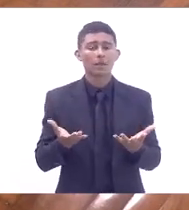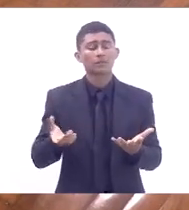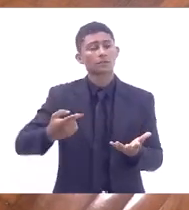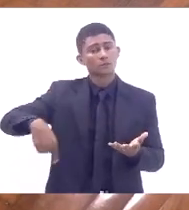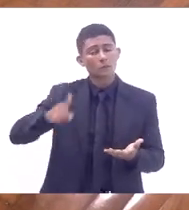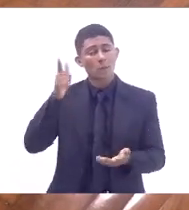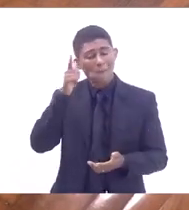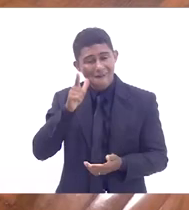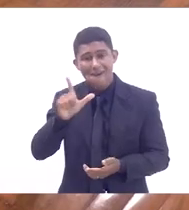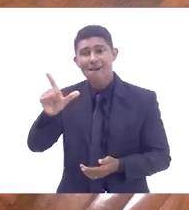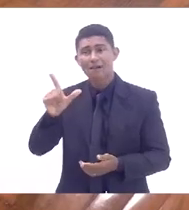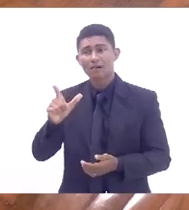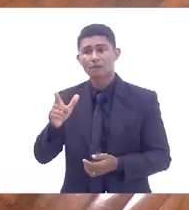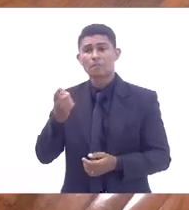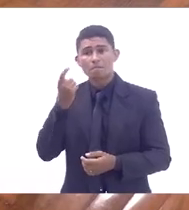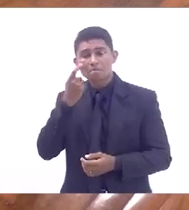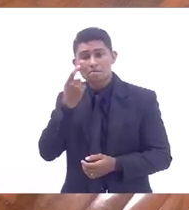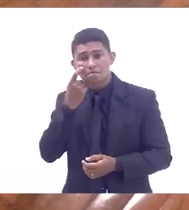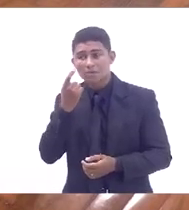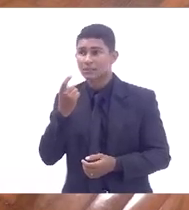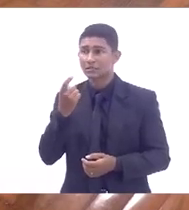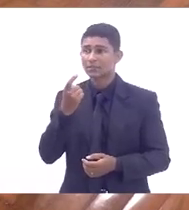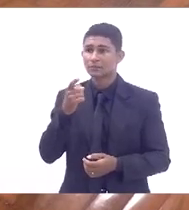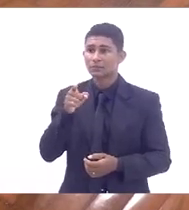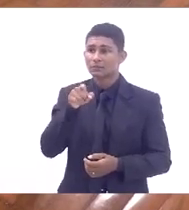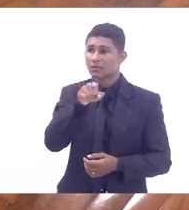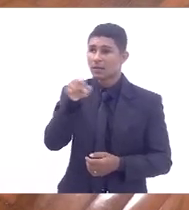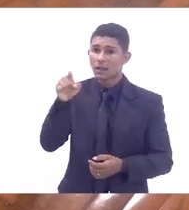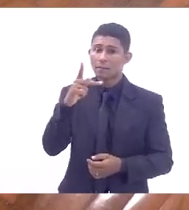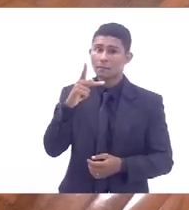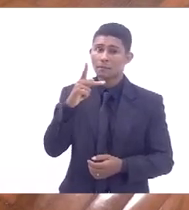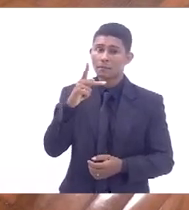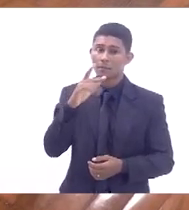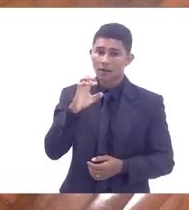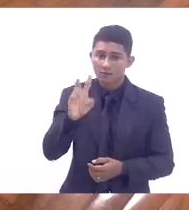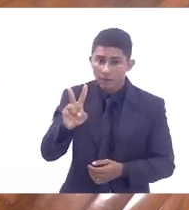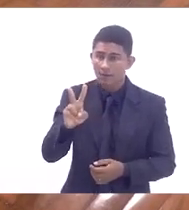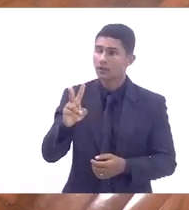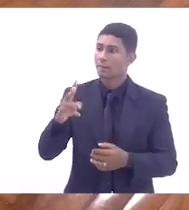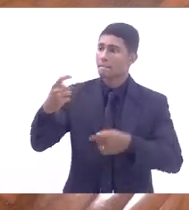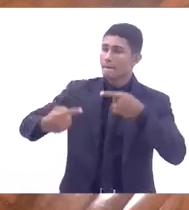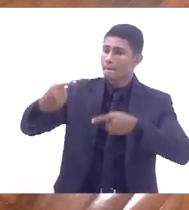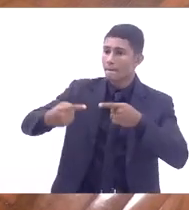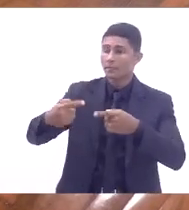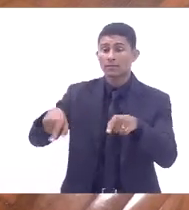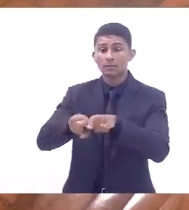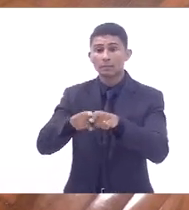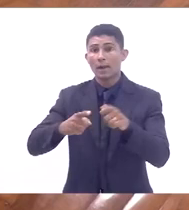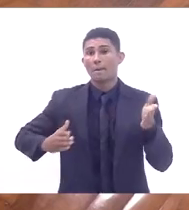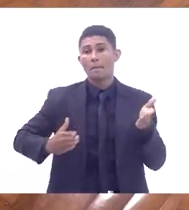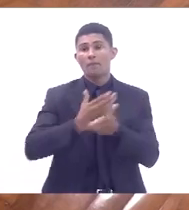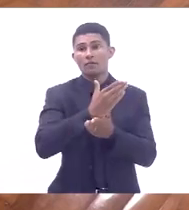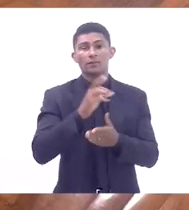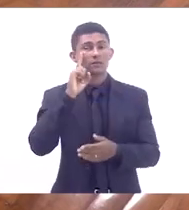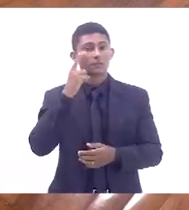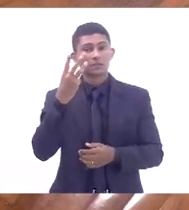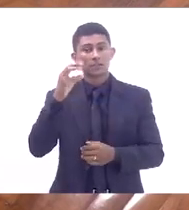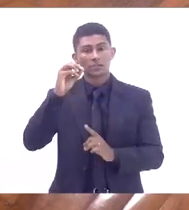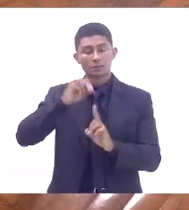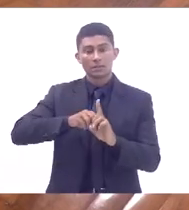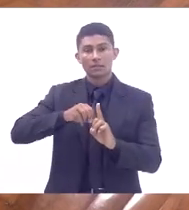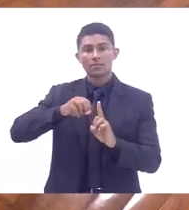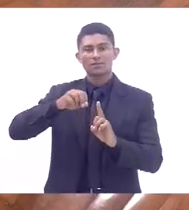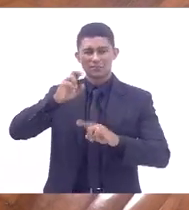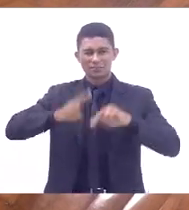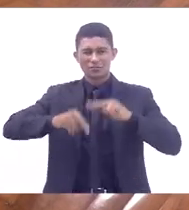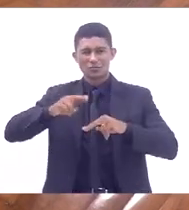consiga trazer trazer esse pcv para o debate e aprovar ele antes do dia trinta de junho é um